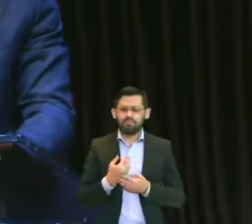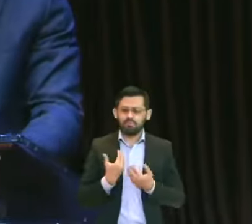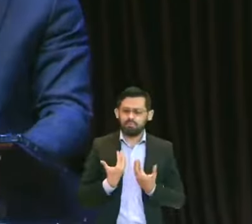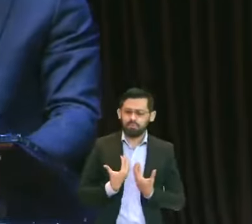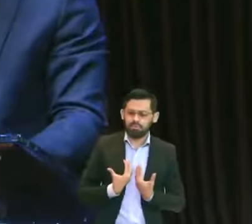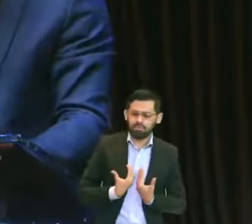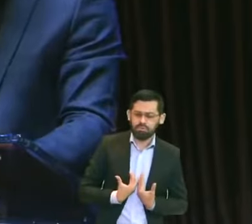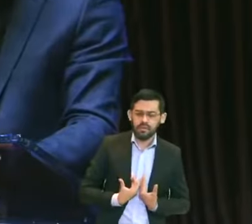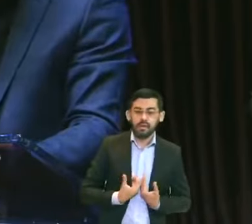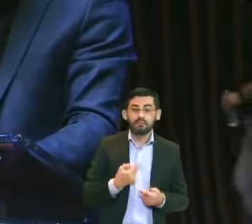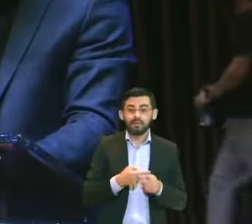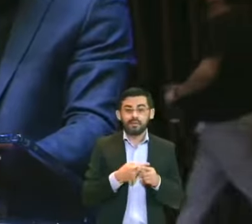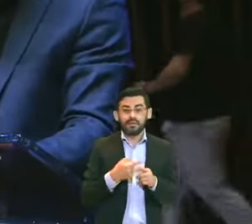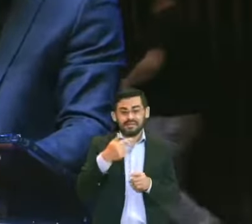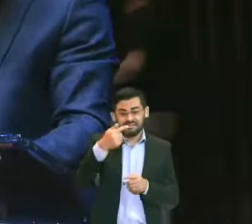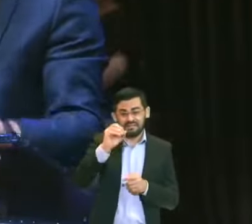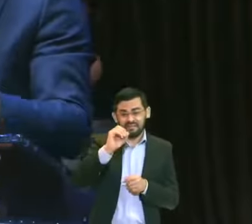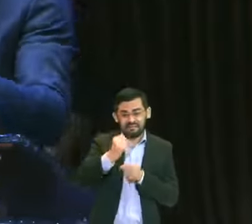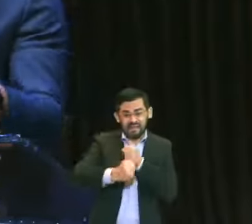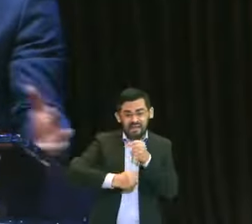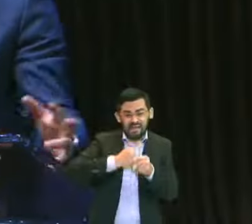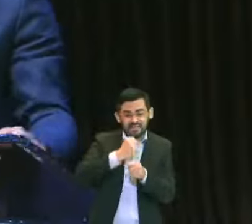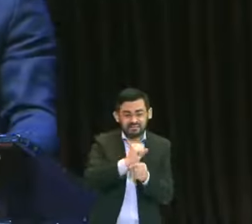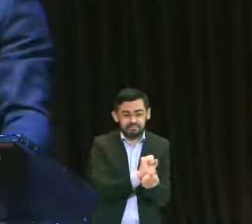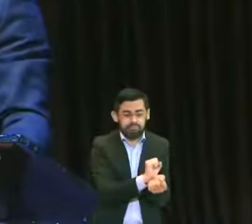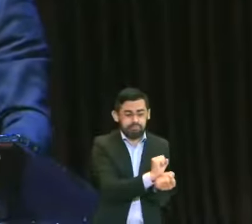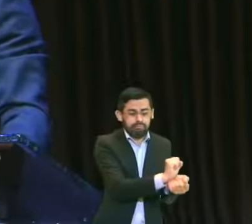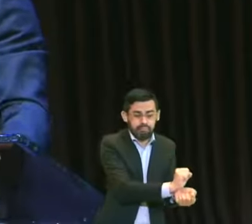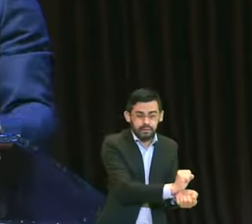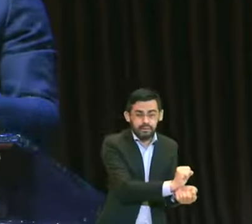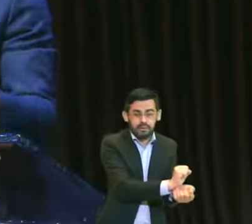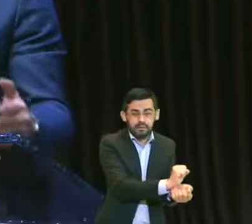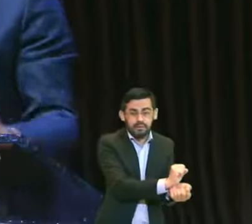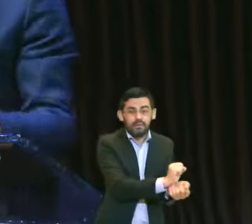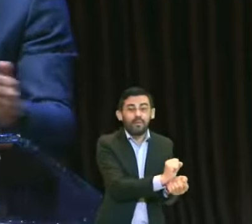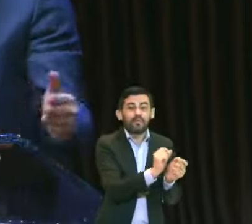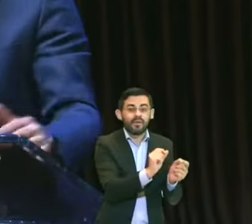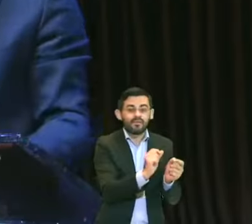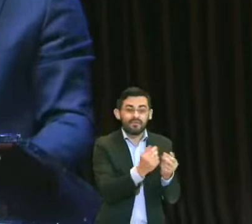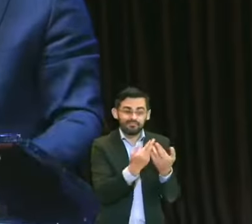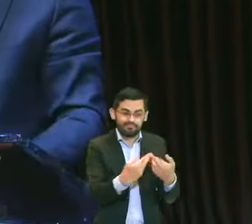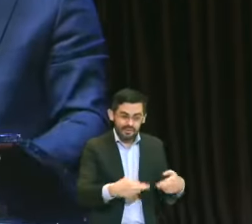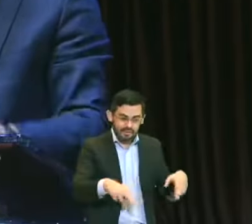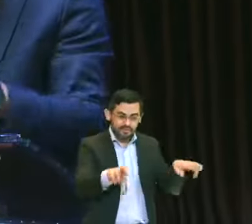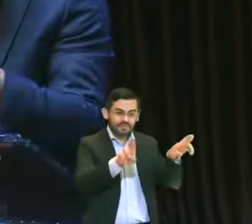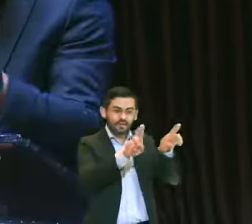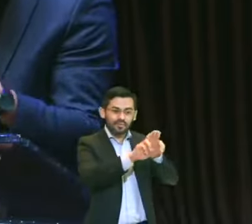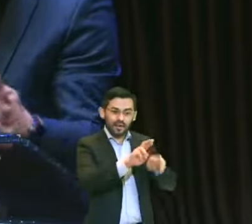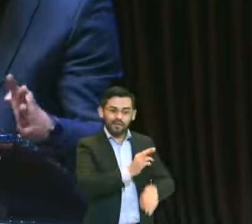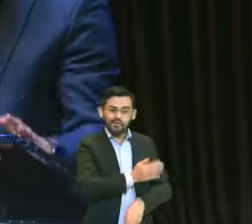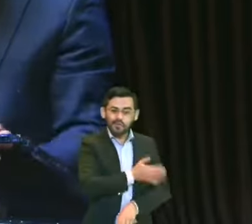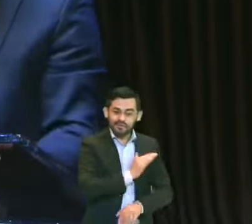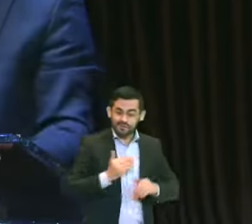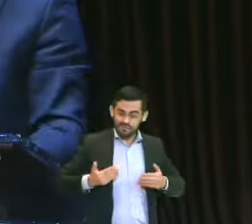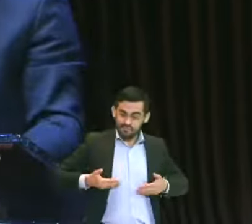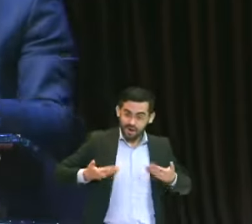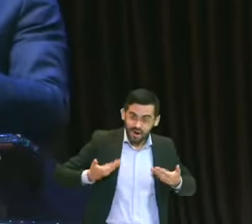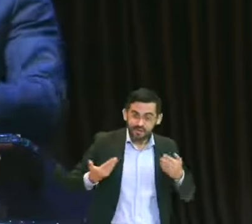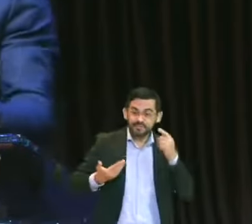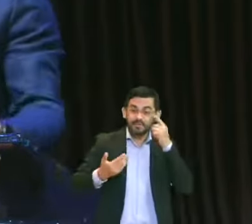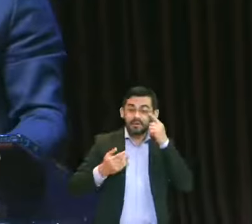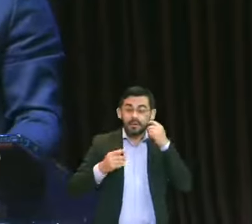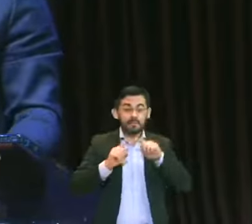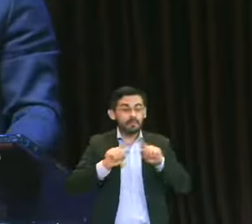no exílio, e ele está falando de um recurso espiritual que vai os renovar, e ele fala dessa espera